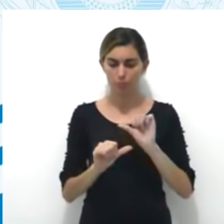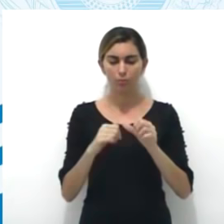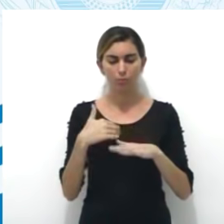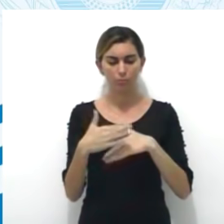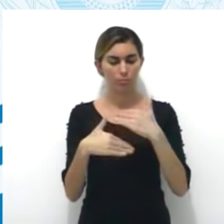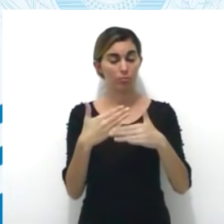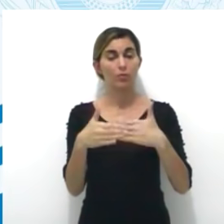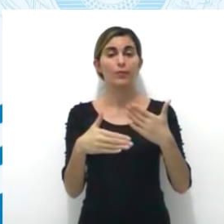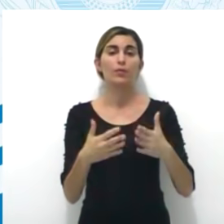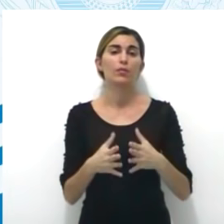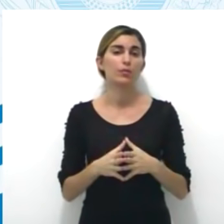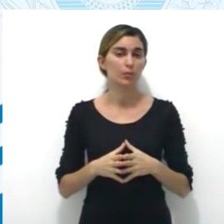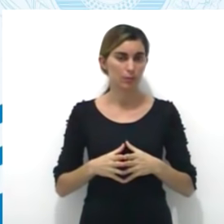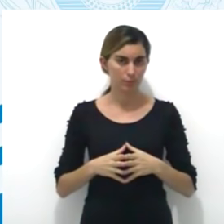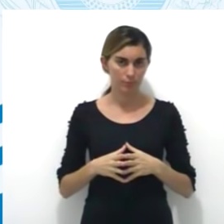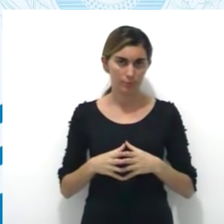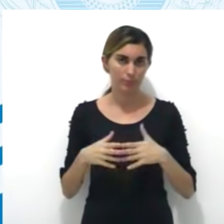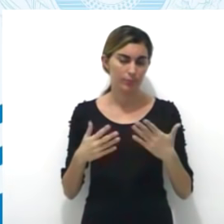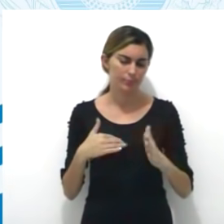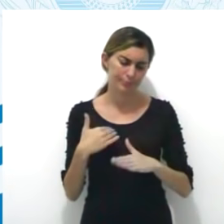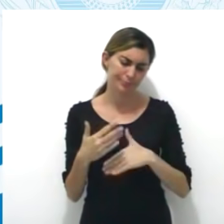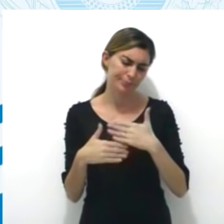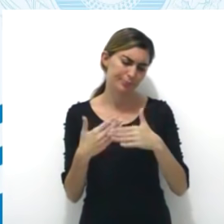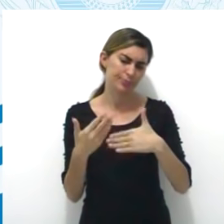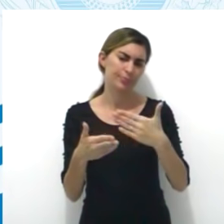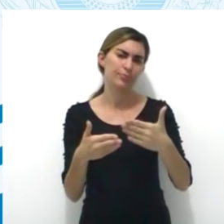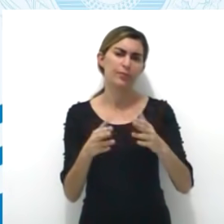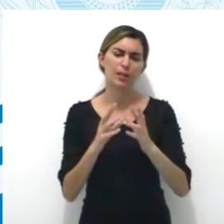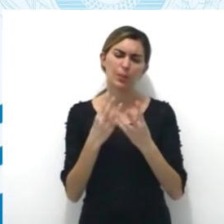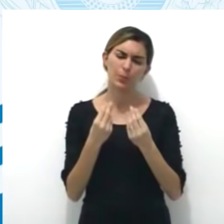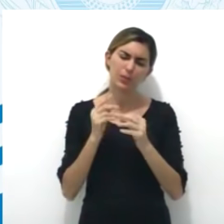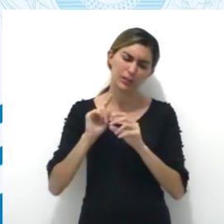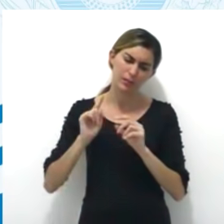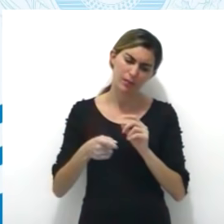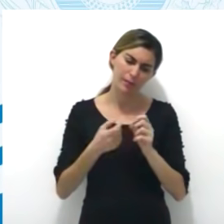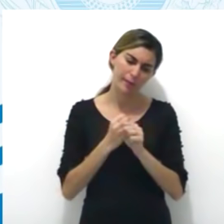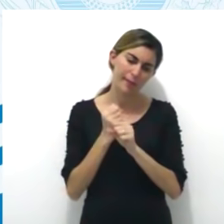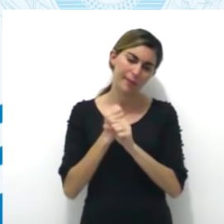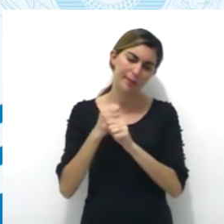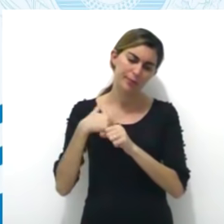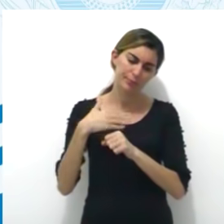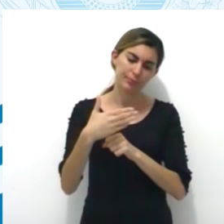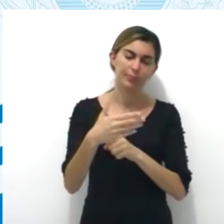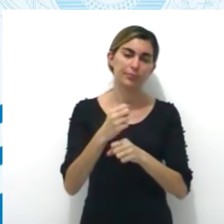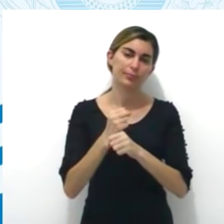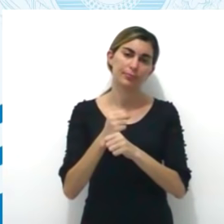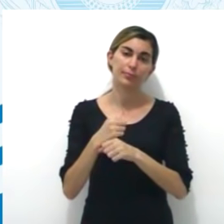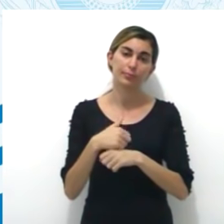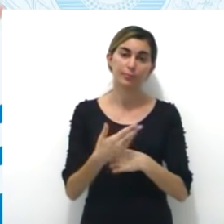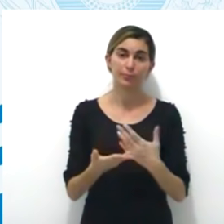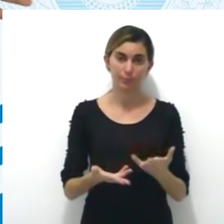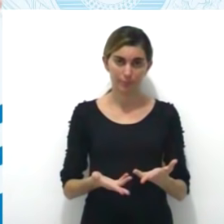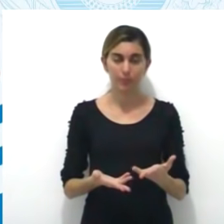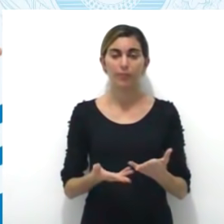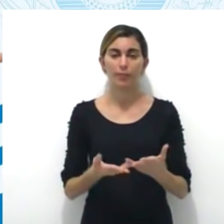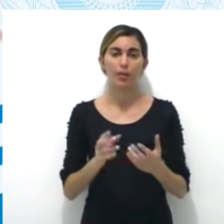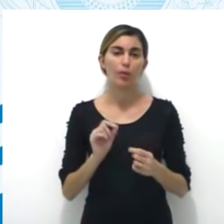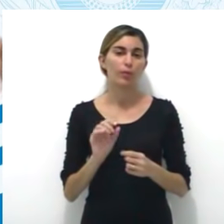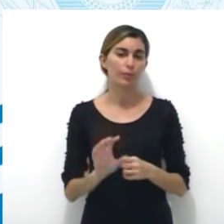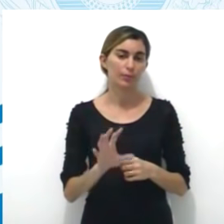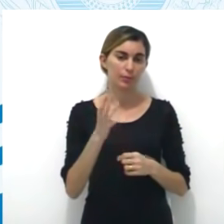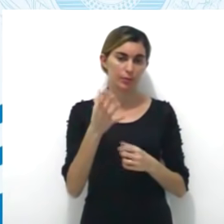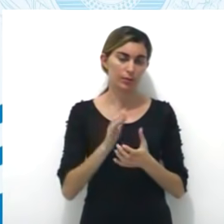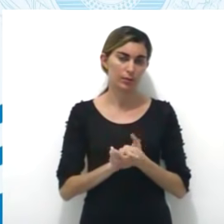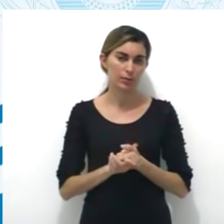modificando, evoluindo, olha, ao longo de milhares de anos. Por conta disso, o que é